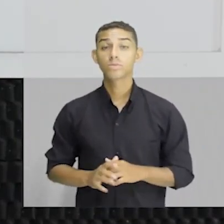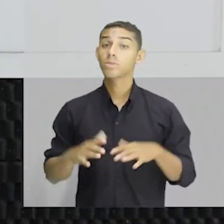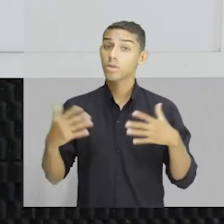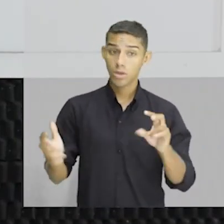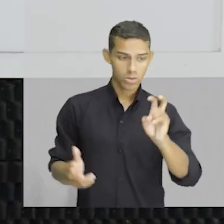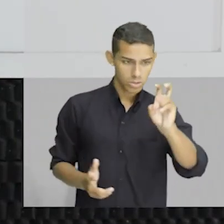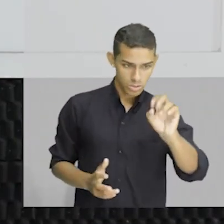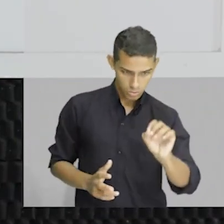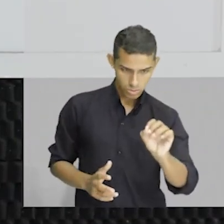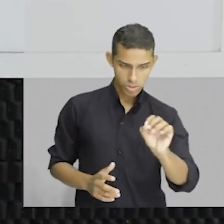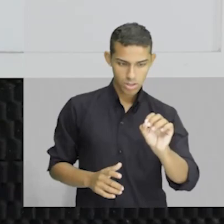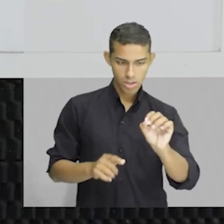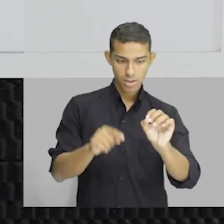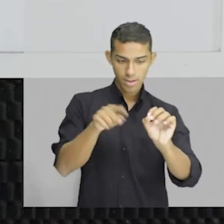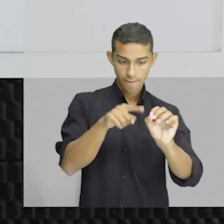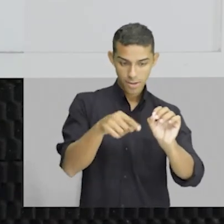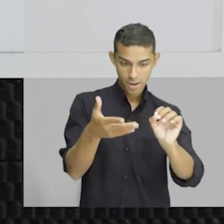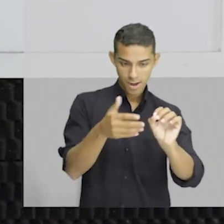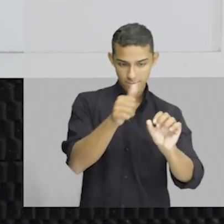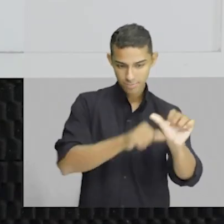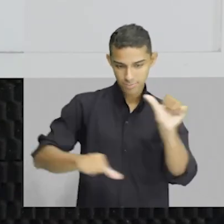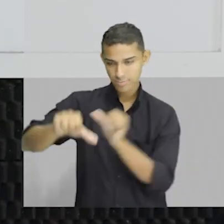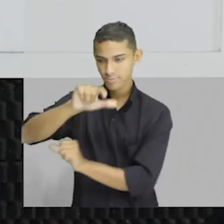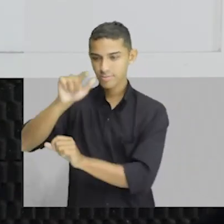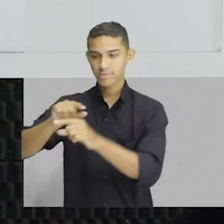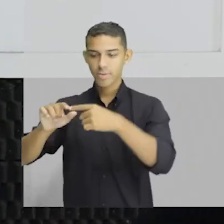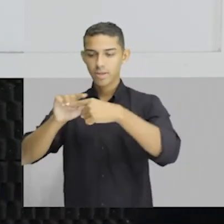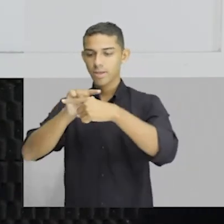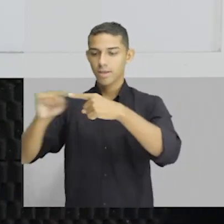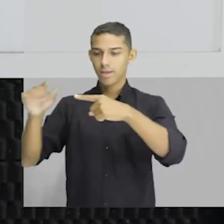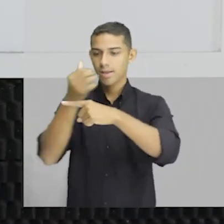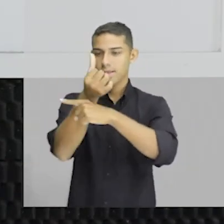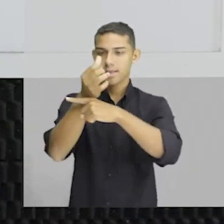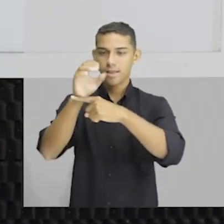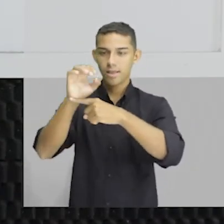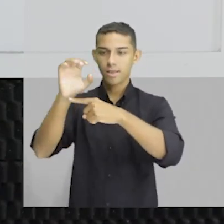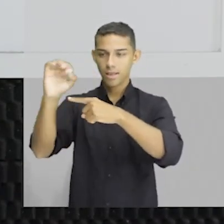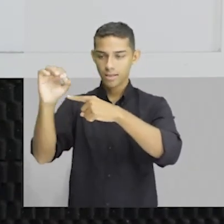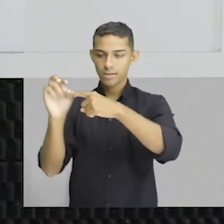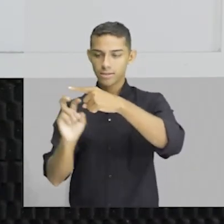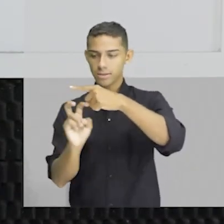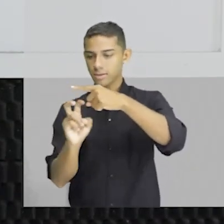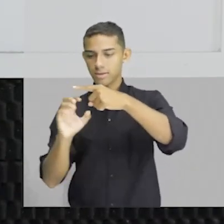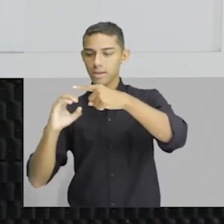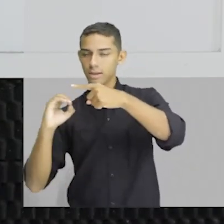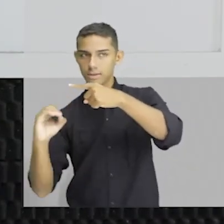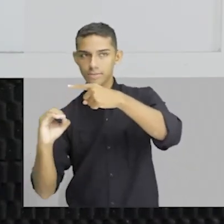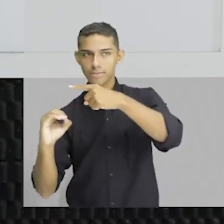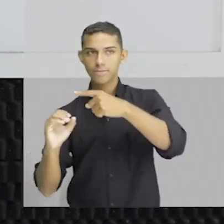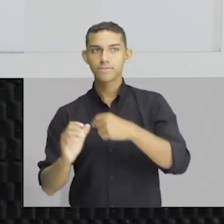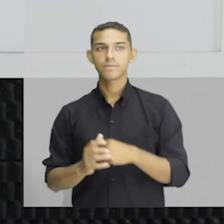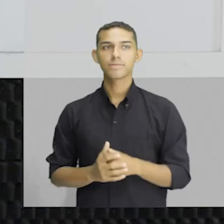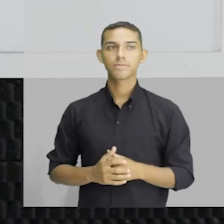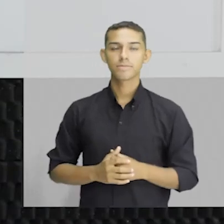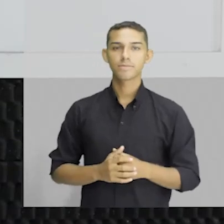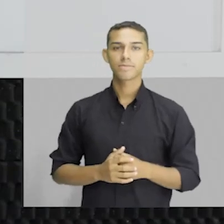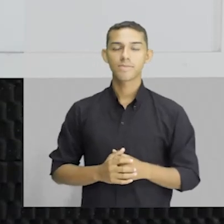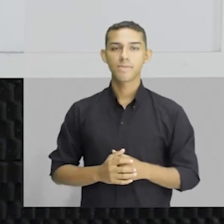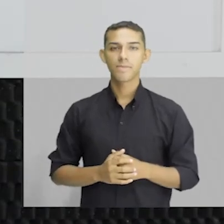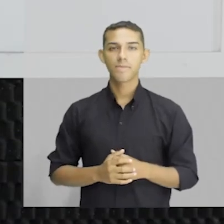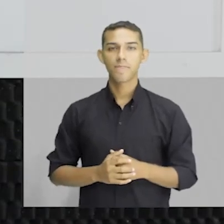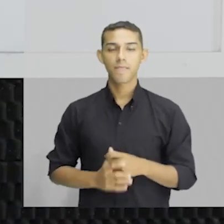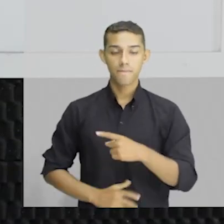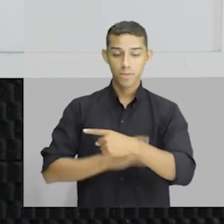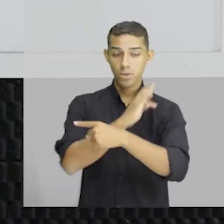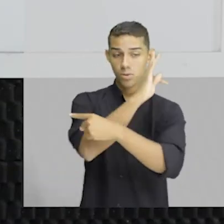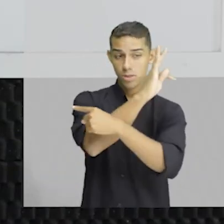50 que tá multiplicando passa para lá dividindo T sozinho vai ser igual 600 dividido